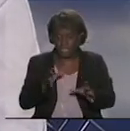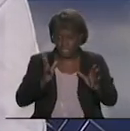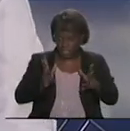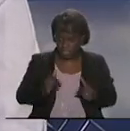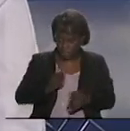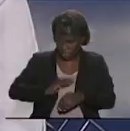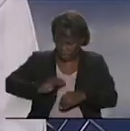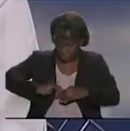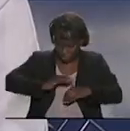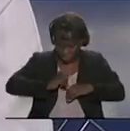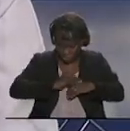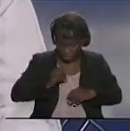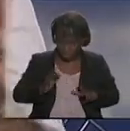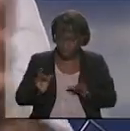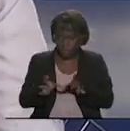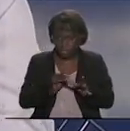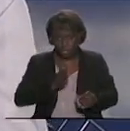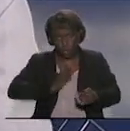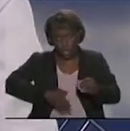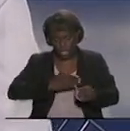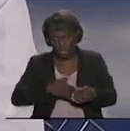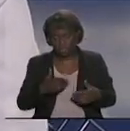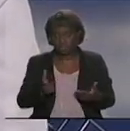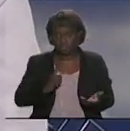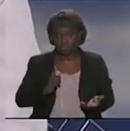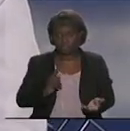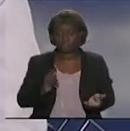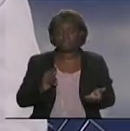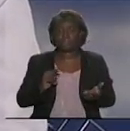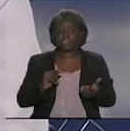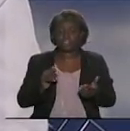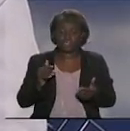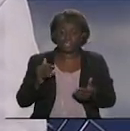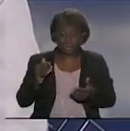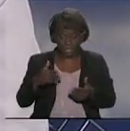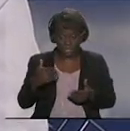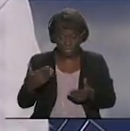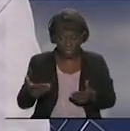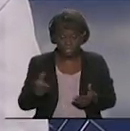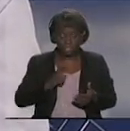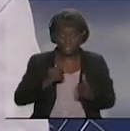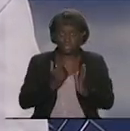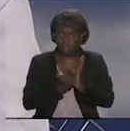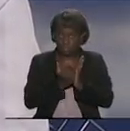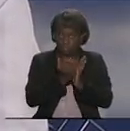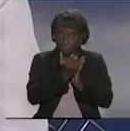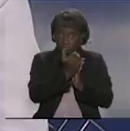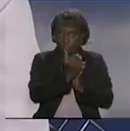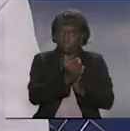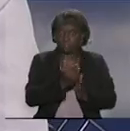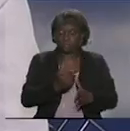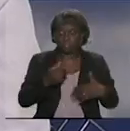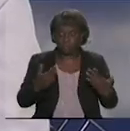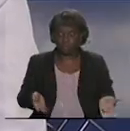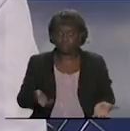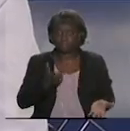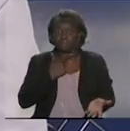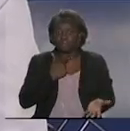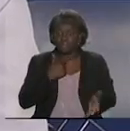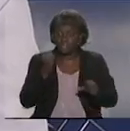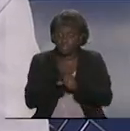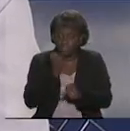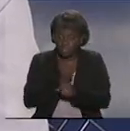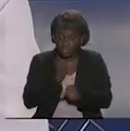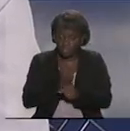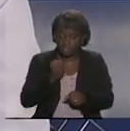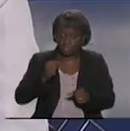beneficiamento no estado, assim, espalhados. De uns tempos para cá tem até aumentado tanto a